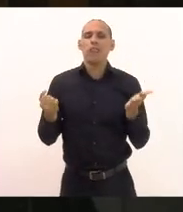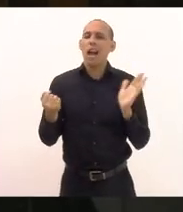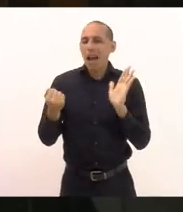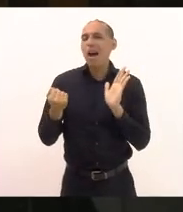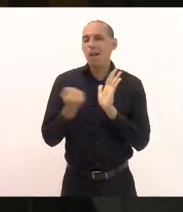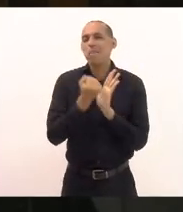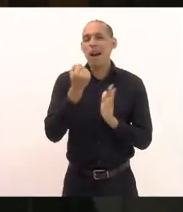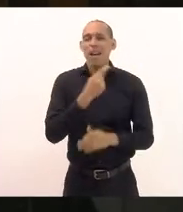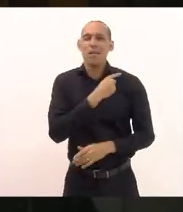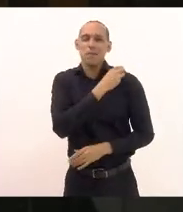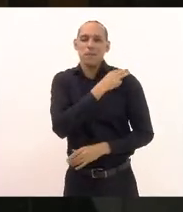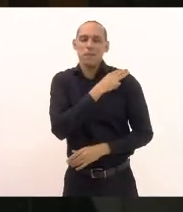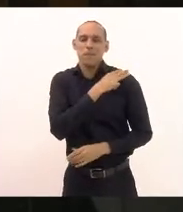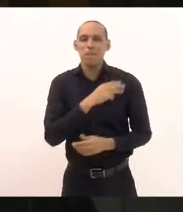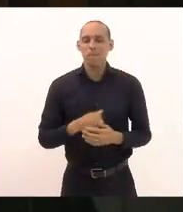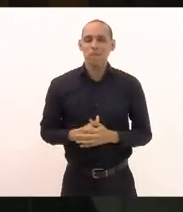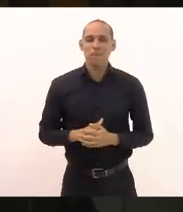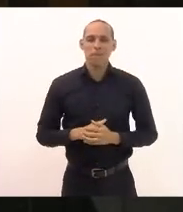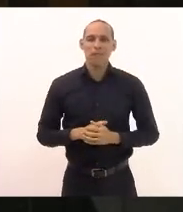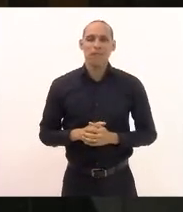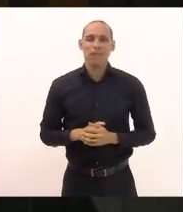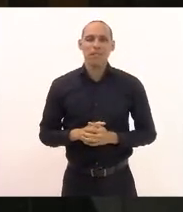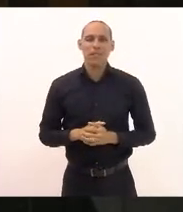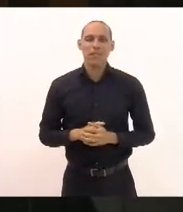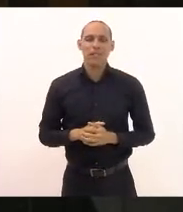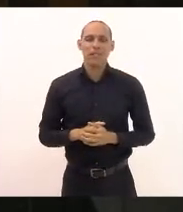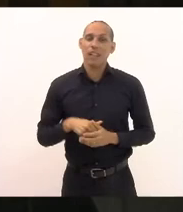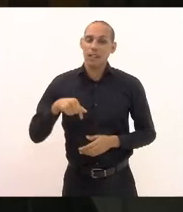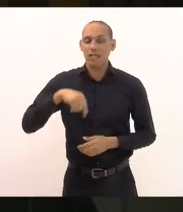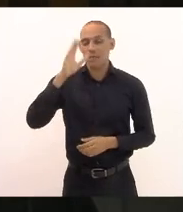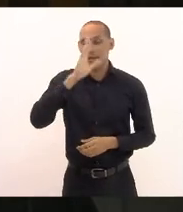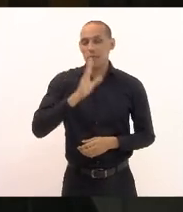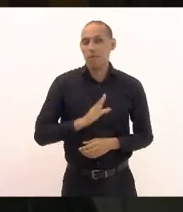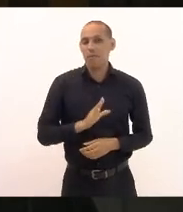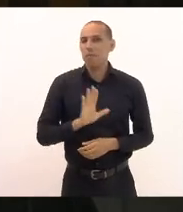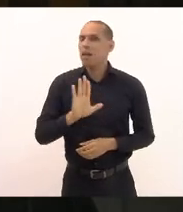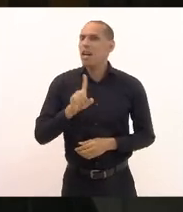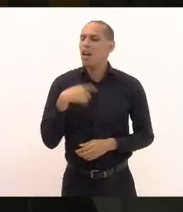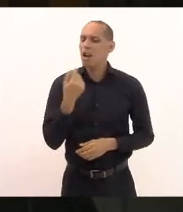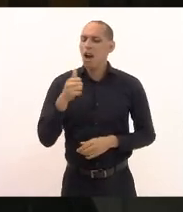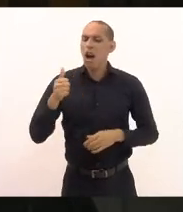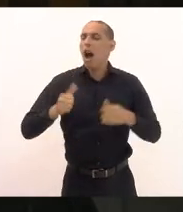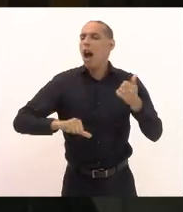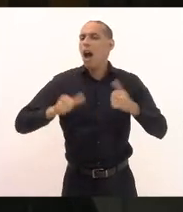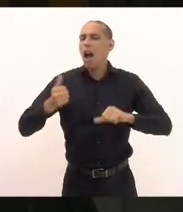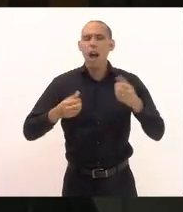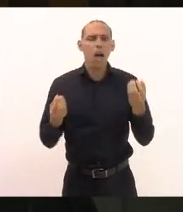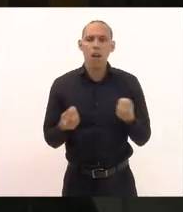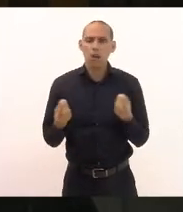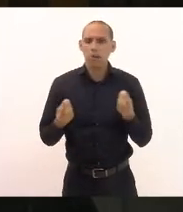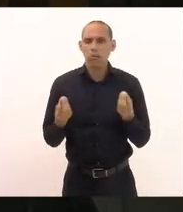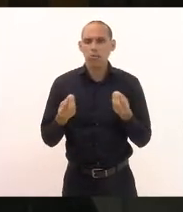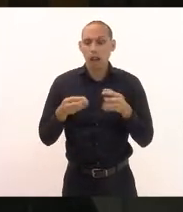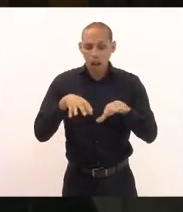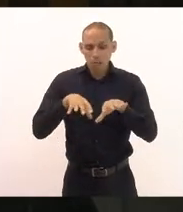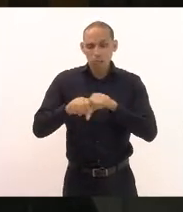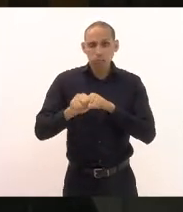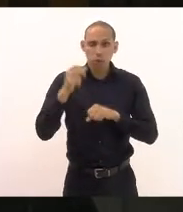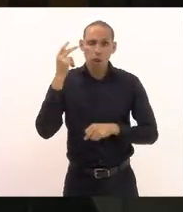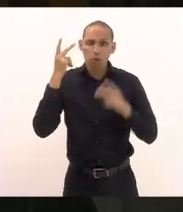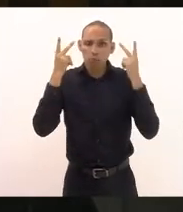o ensino médio no Brasil. Qual é a nossa avaliação sobre essa mudança? É que essa formação